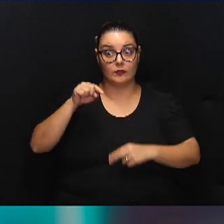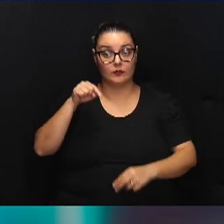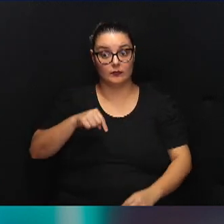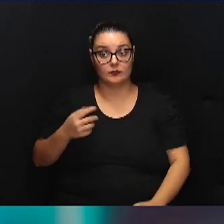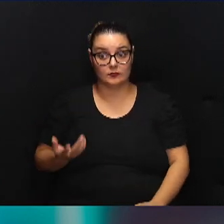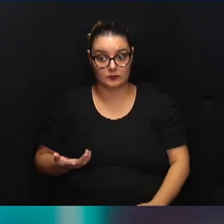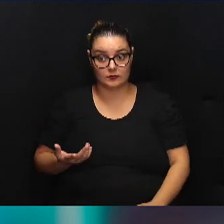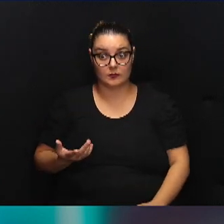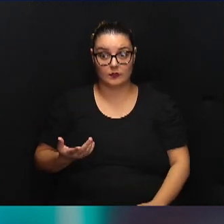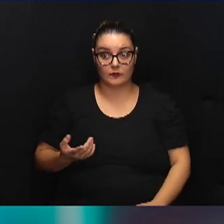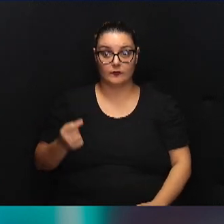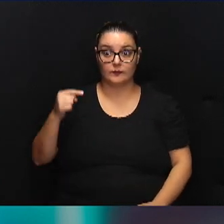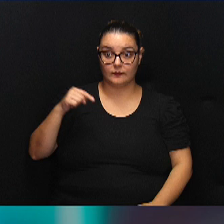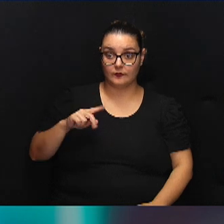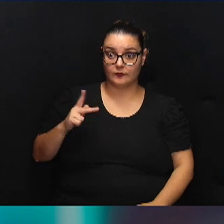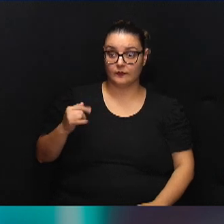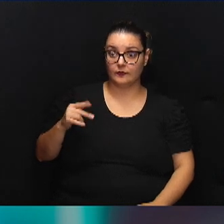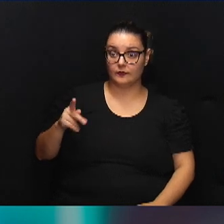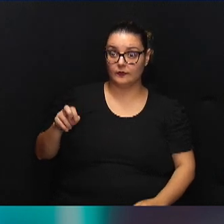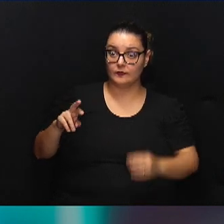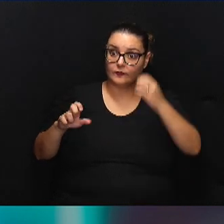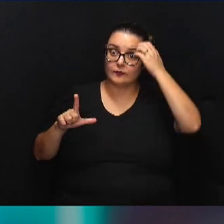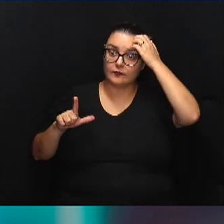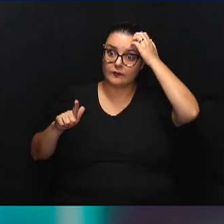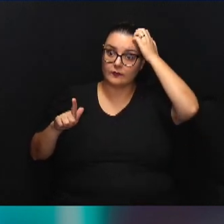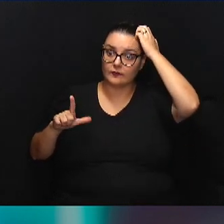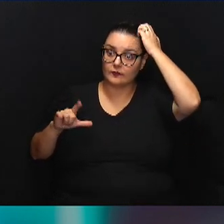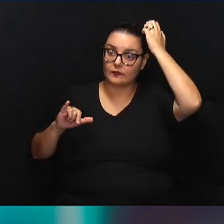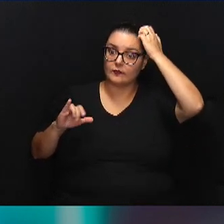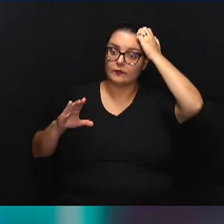acontece? Essa hiperglicemia na gestação,